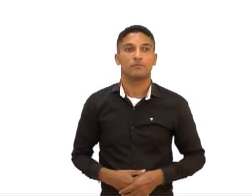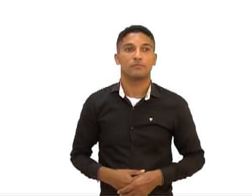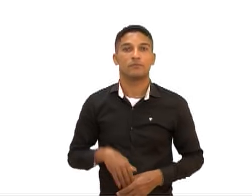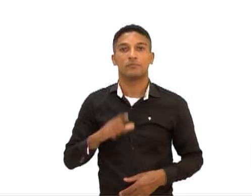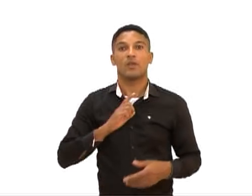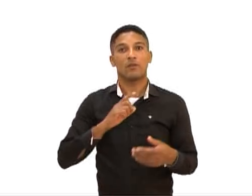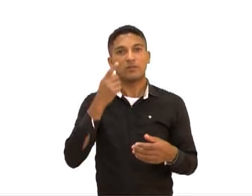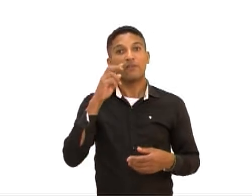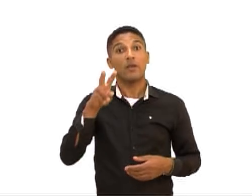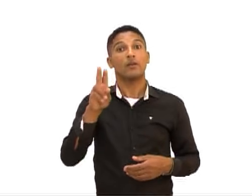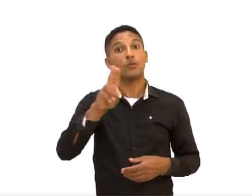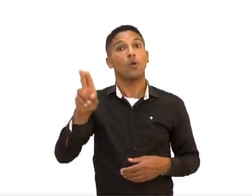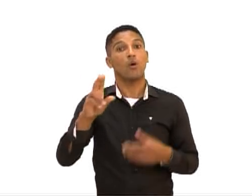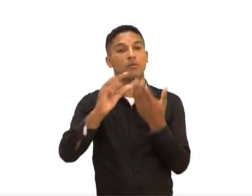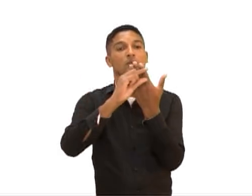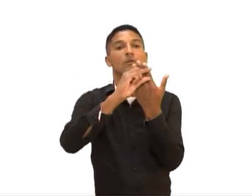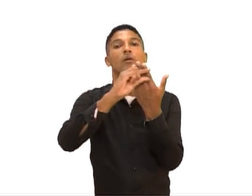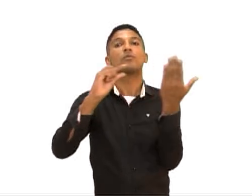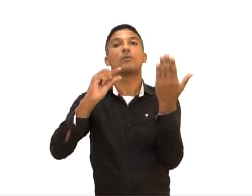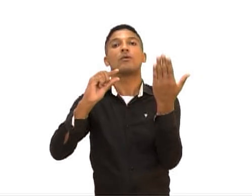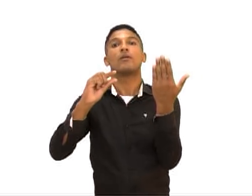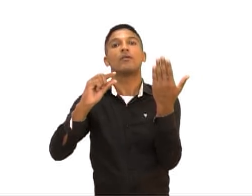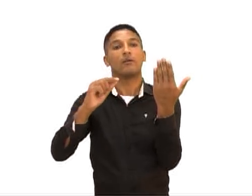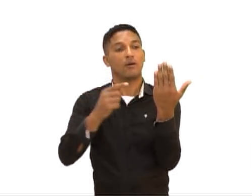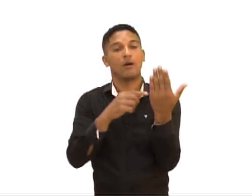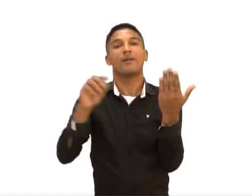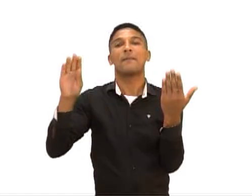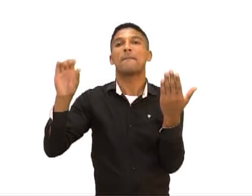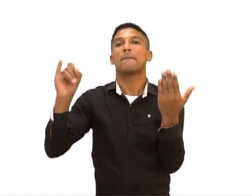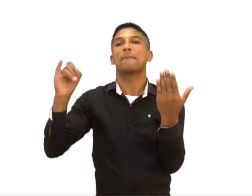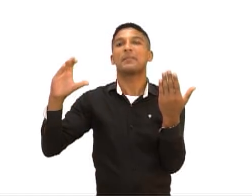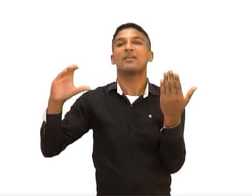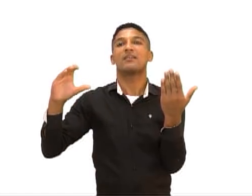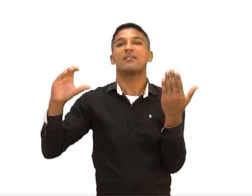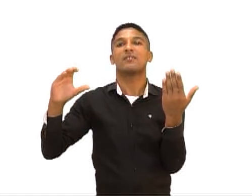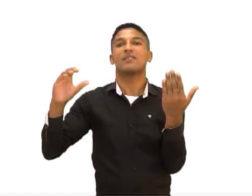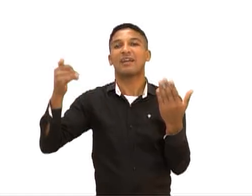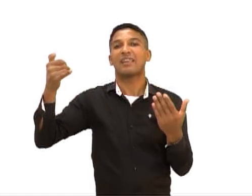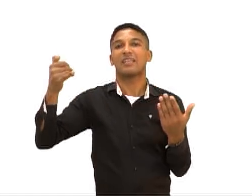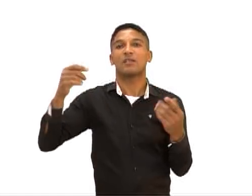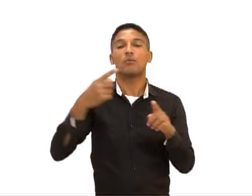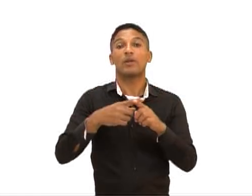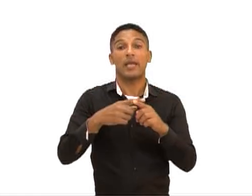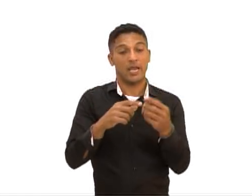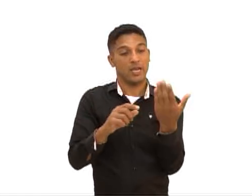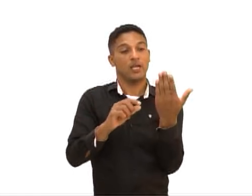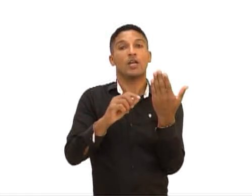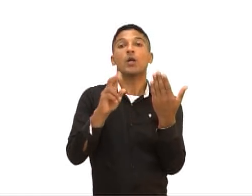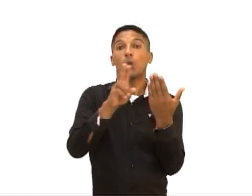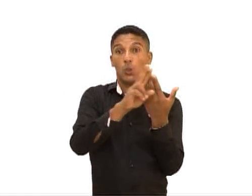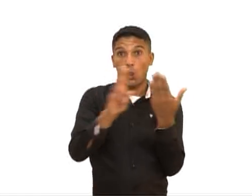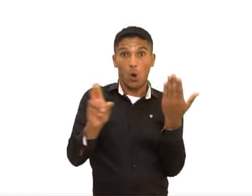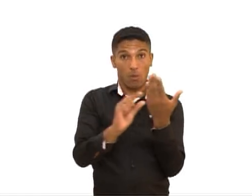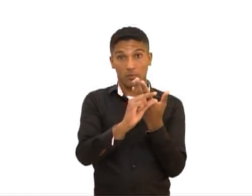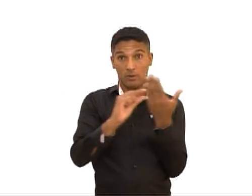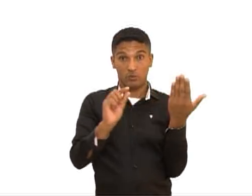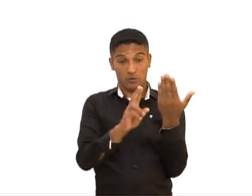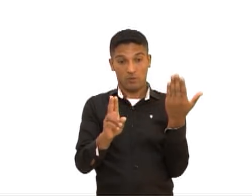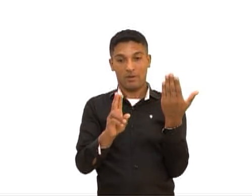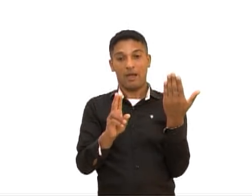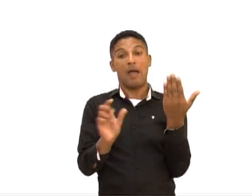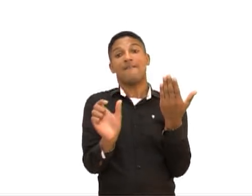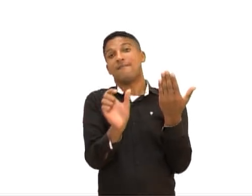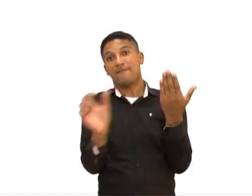estas canetas o nome Bic, uma abreviação de seu sobrenome. Com anúncios e propagandas ousadas